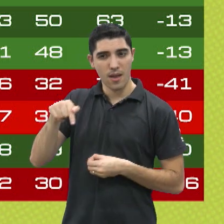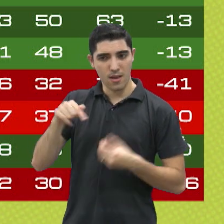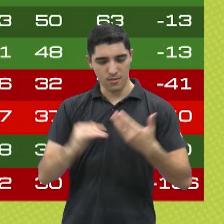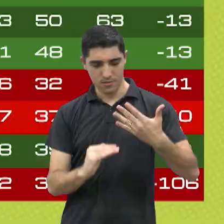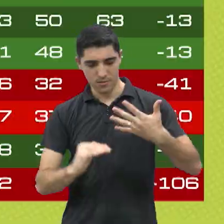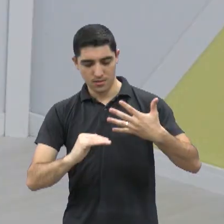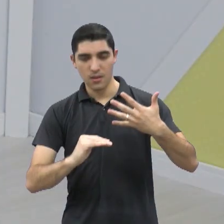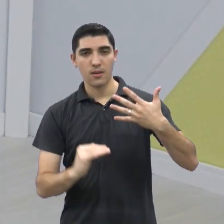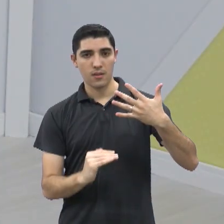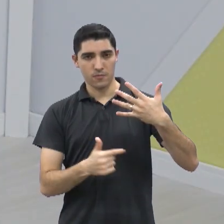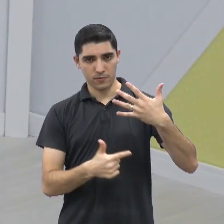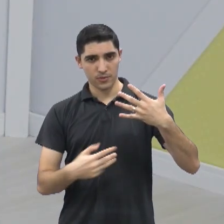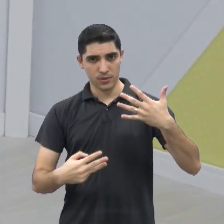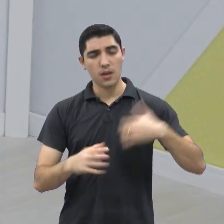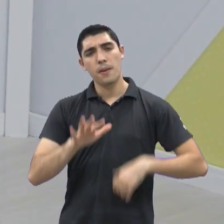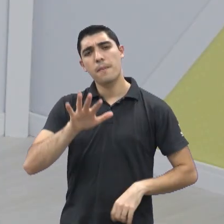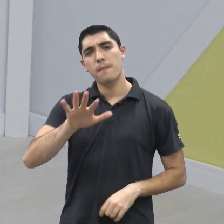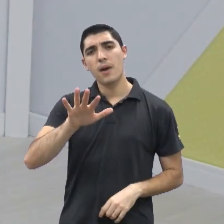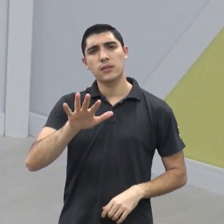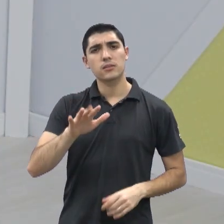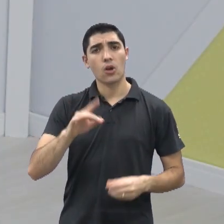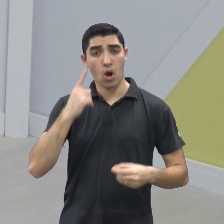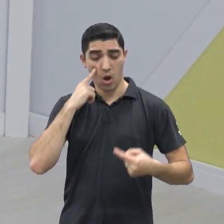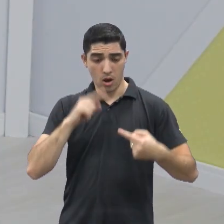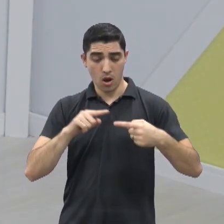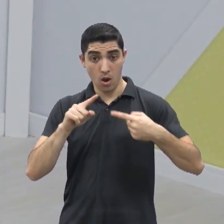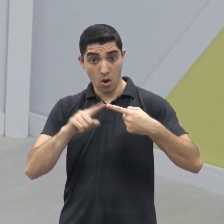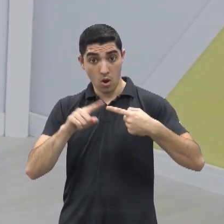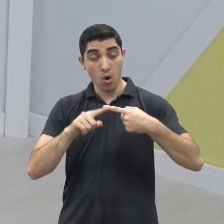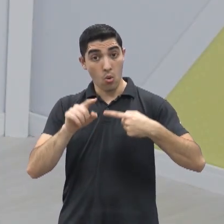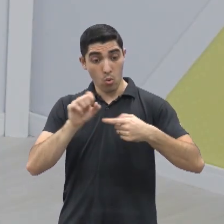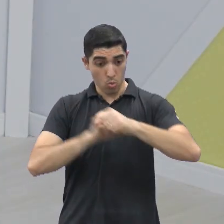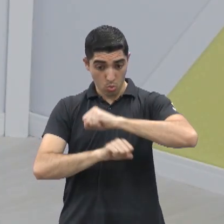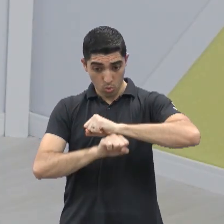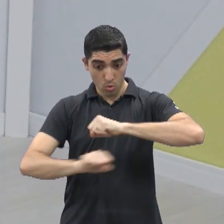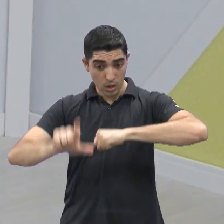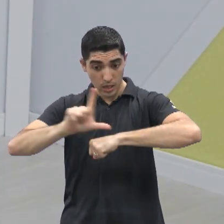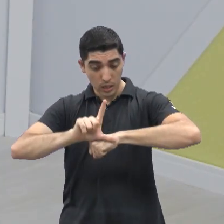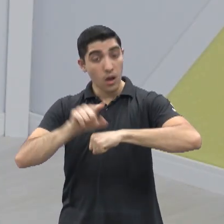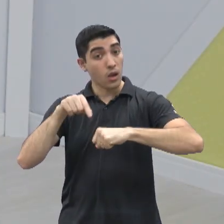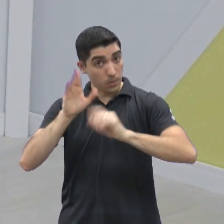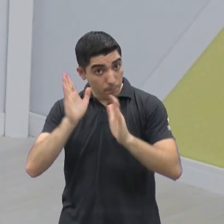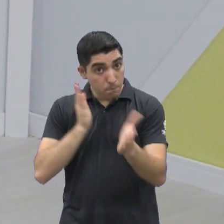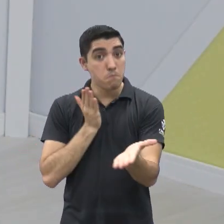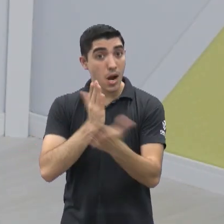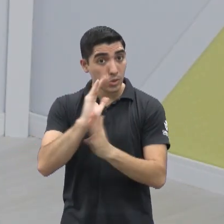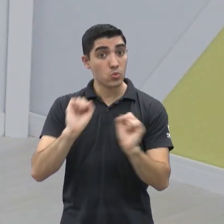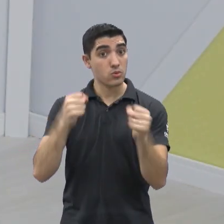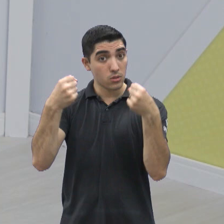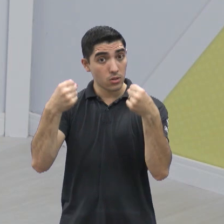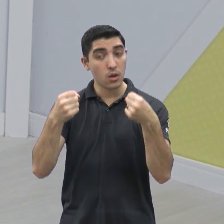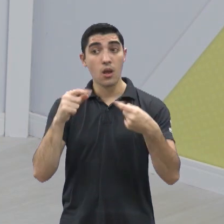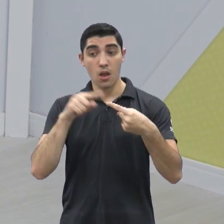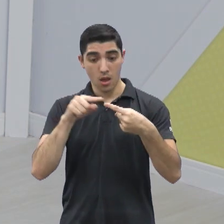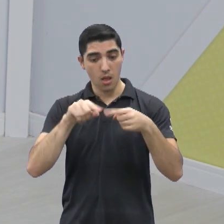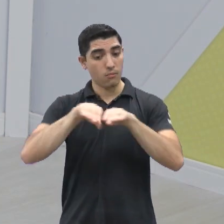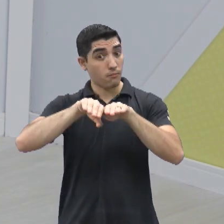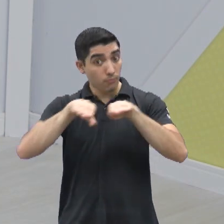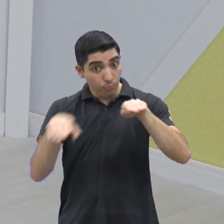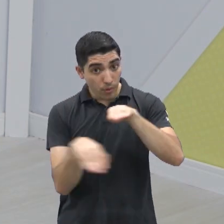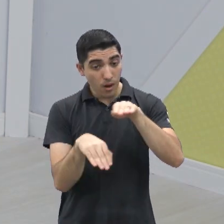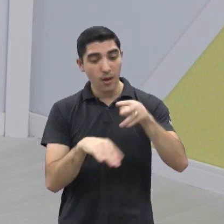seguinte, quem caiu? São Lourenço, que está classificado para as 8º de final, Blumenau, Taubaté e Brasília, o